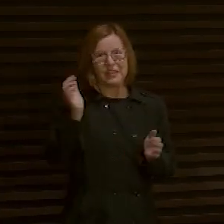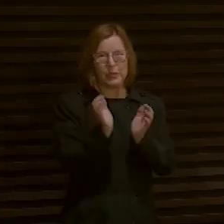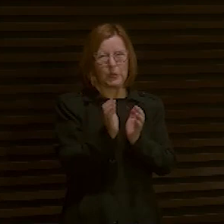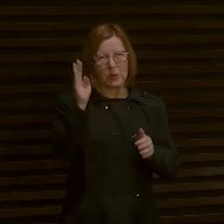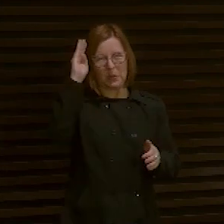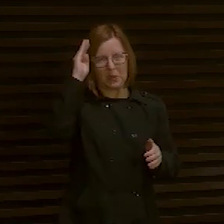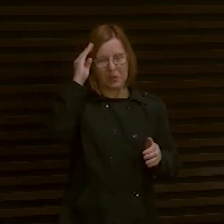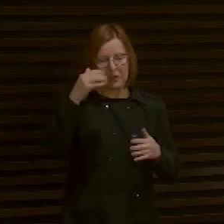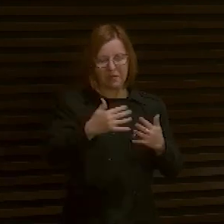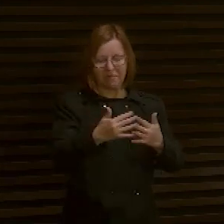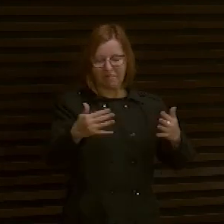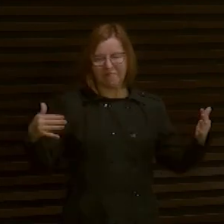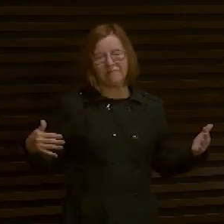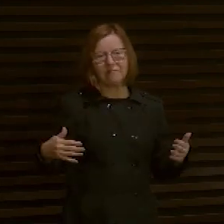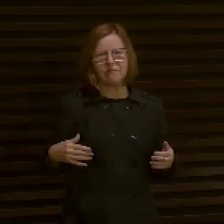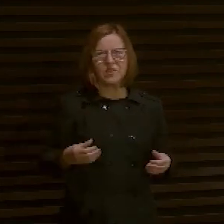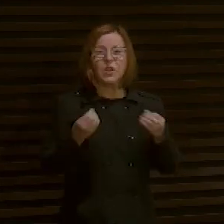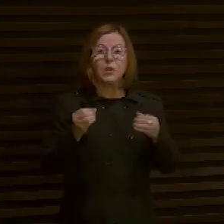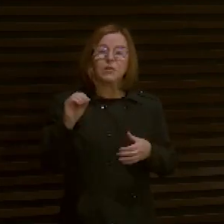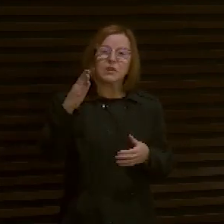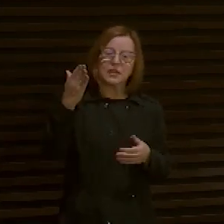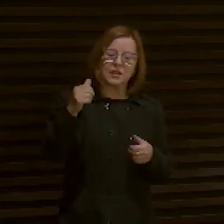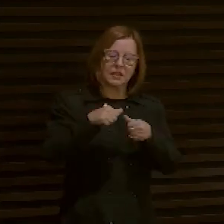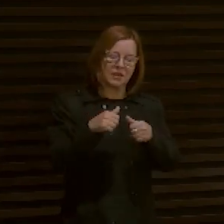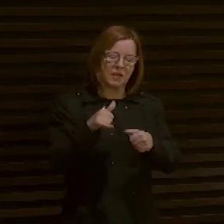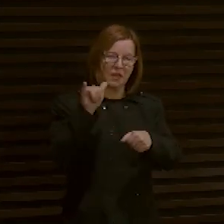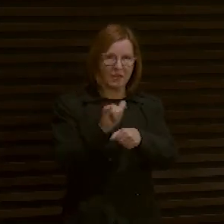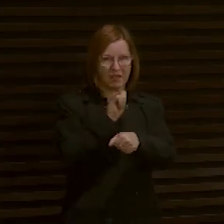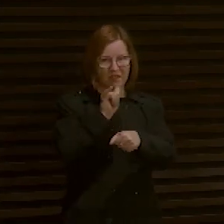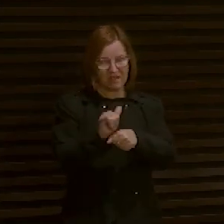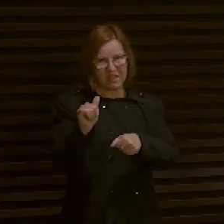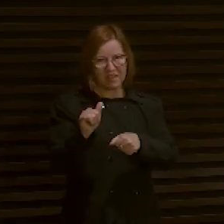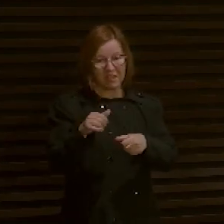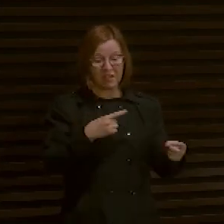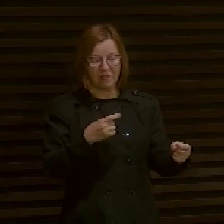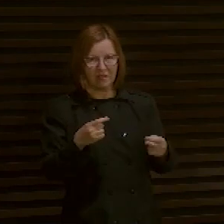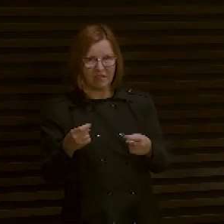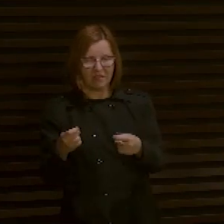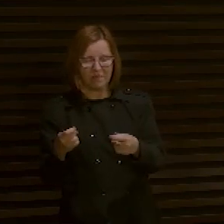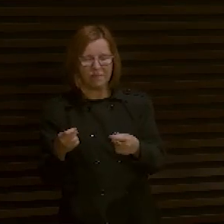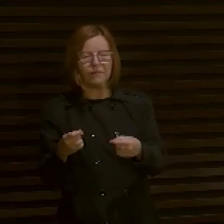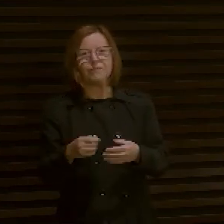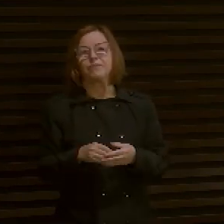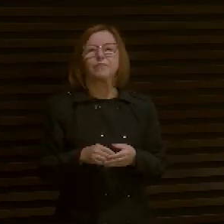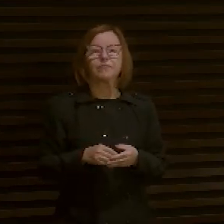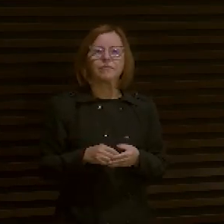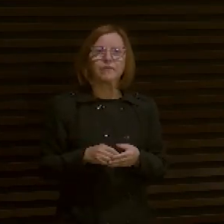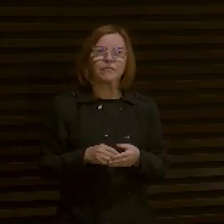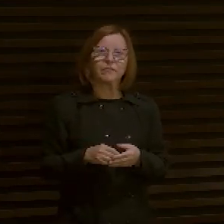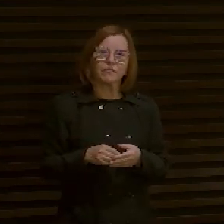cerco. E como que funcionava essa estratégia de guerra, que era o sítio, que era o cerco? O inimigo